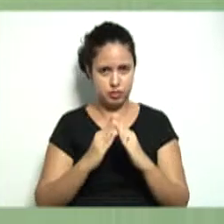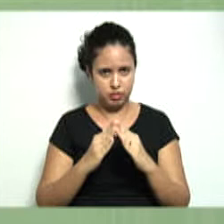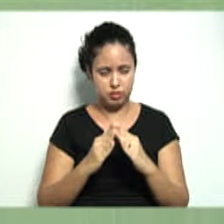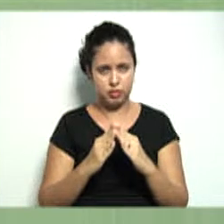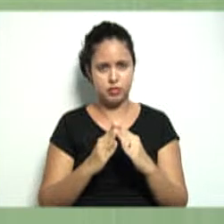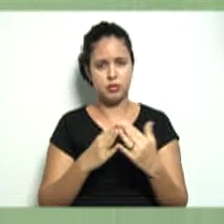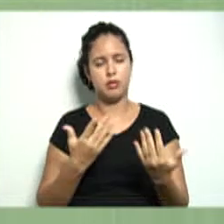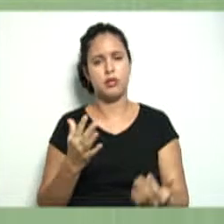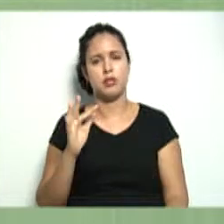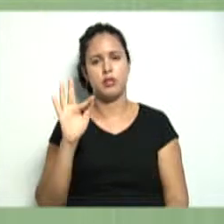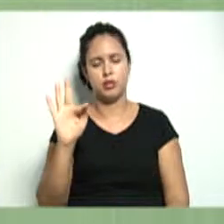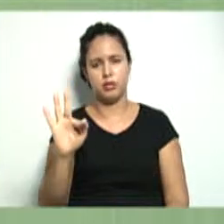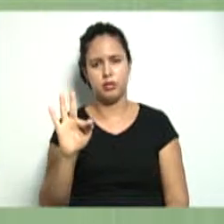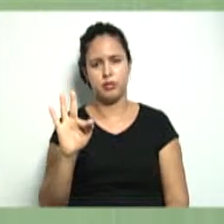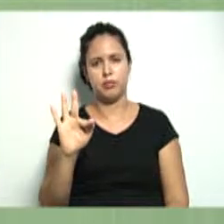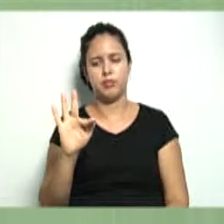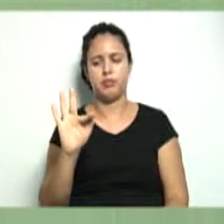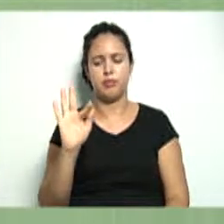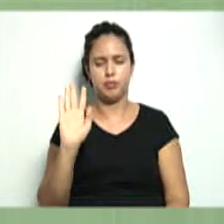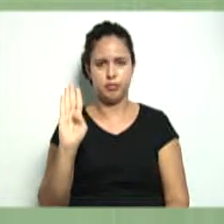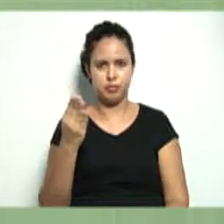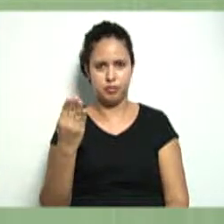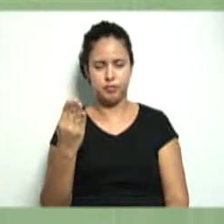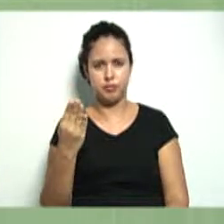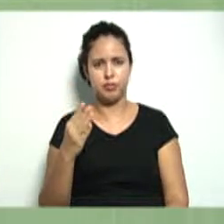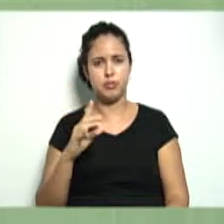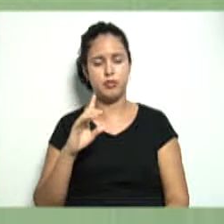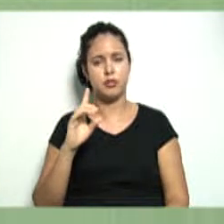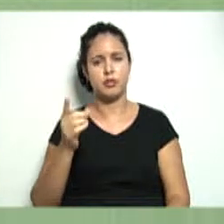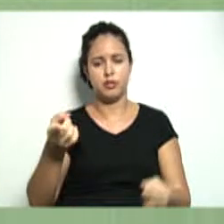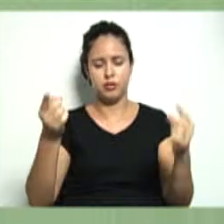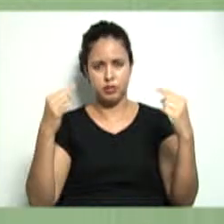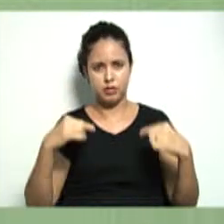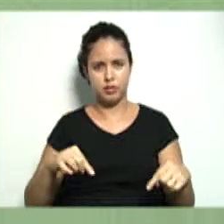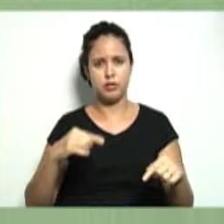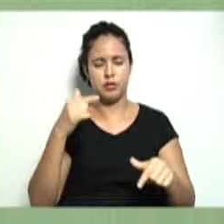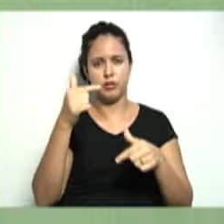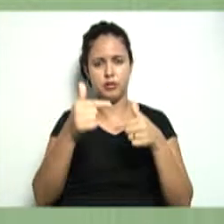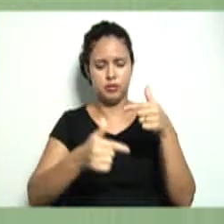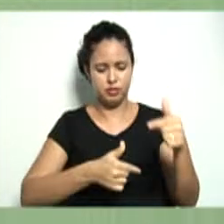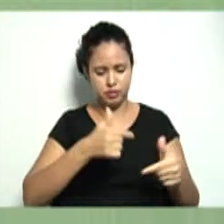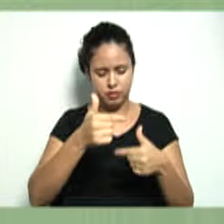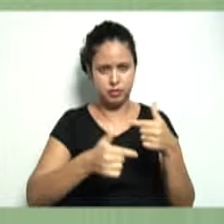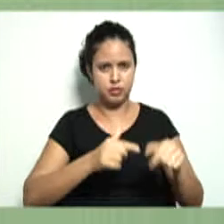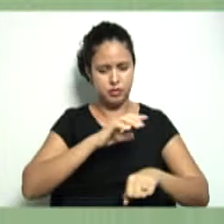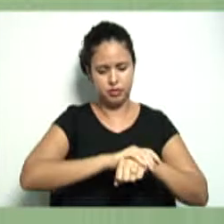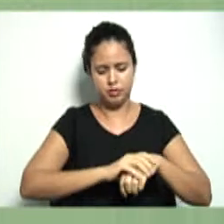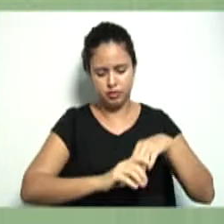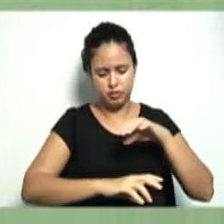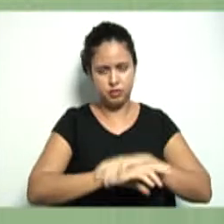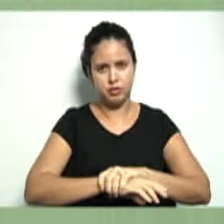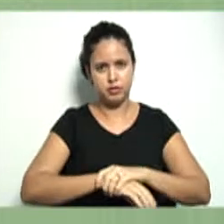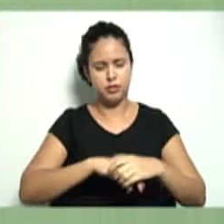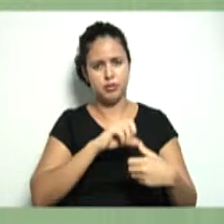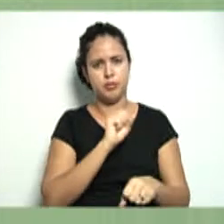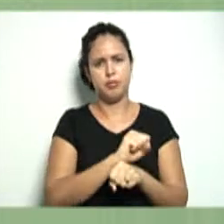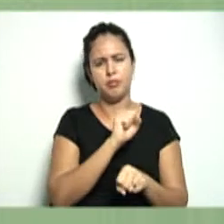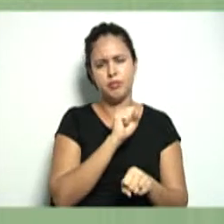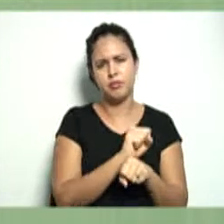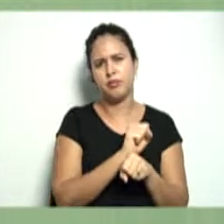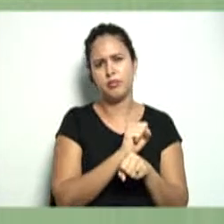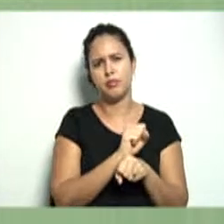é falsa. Ok, então vamos para a próxima. Dos trabalhadores manuais se esperava uma